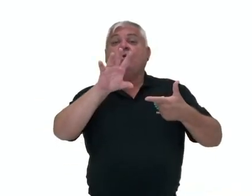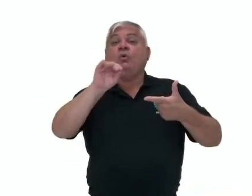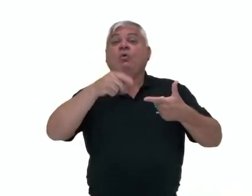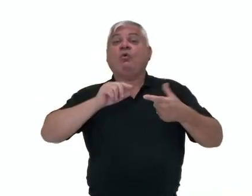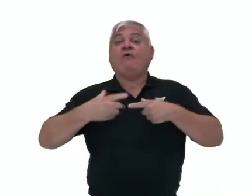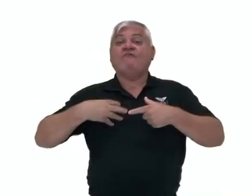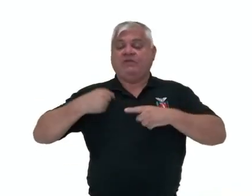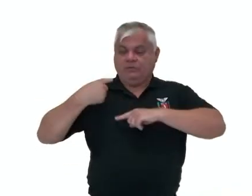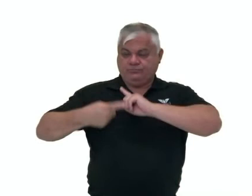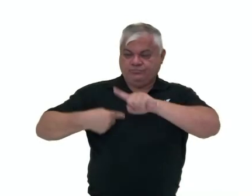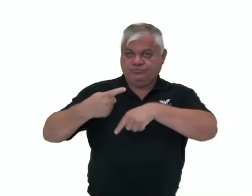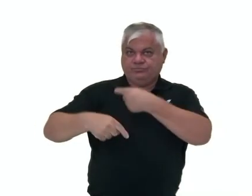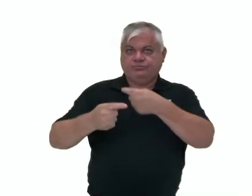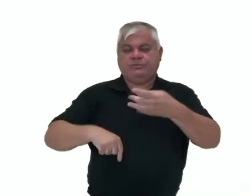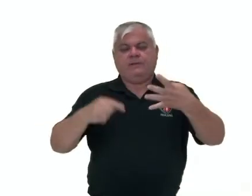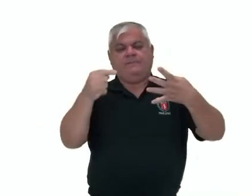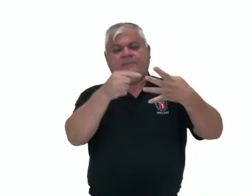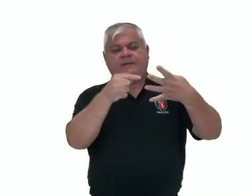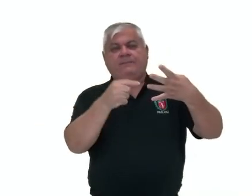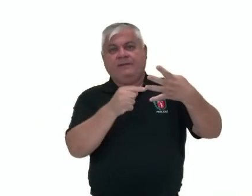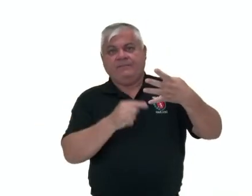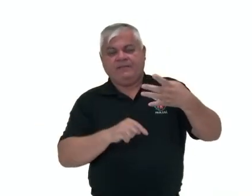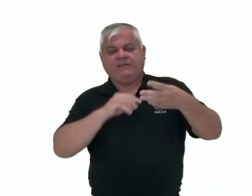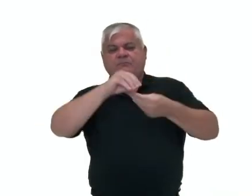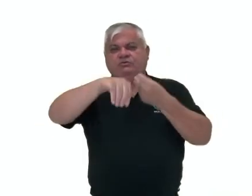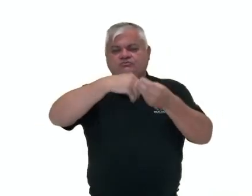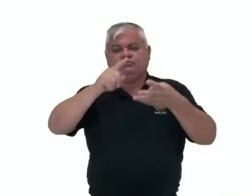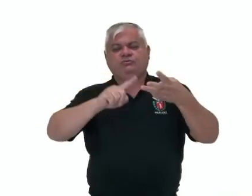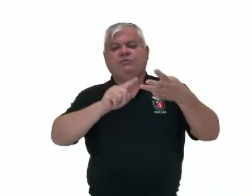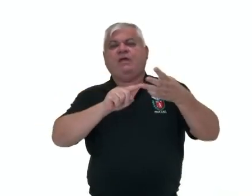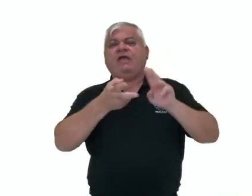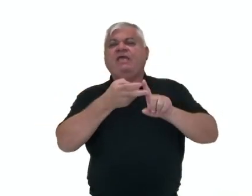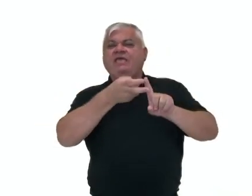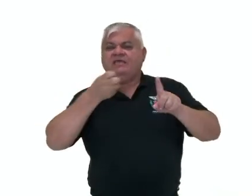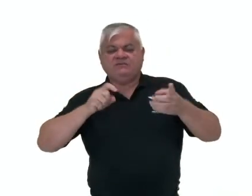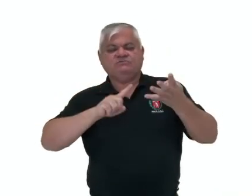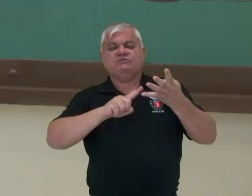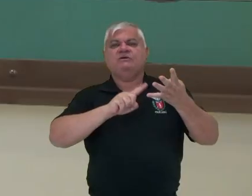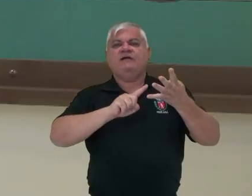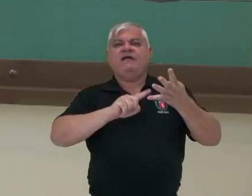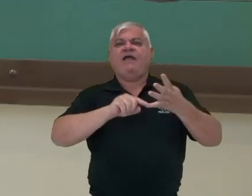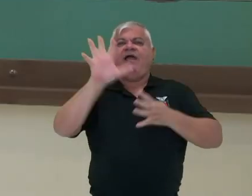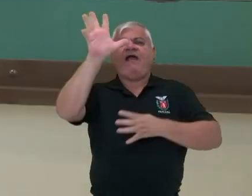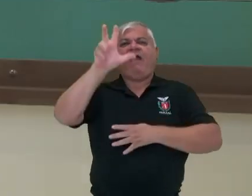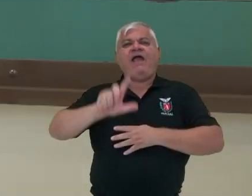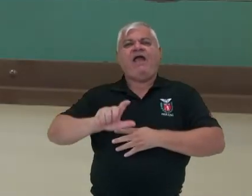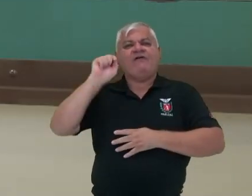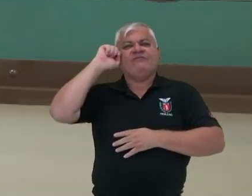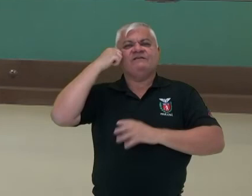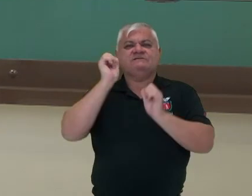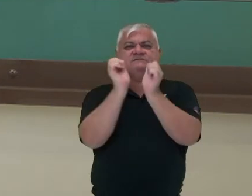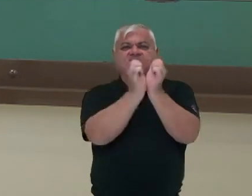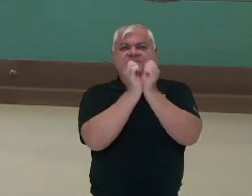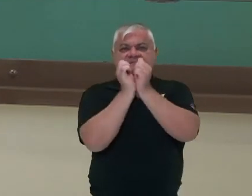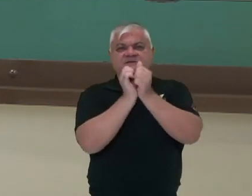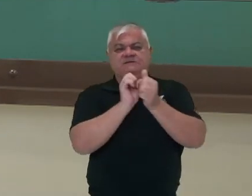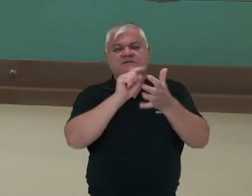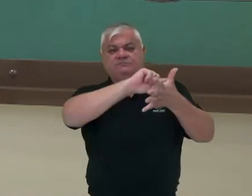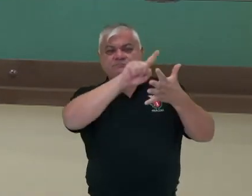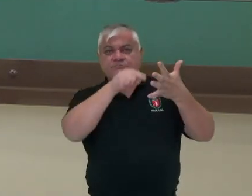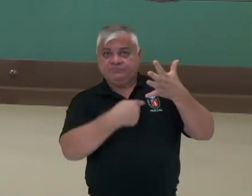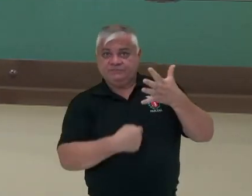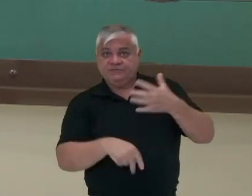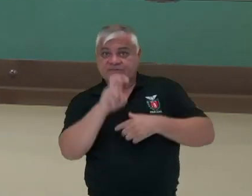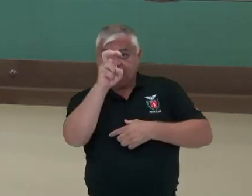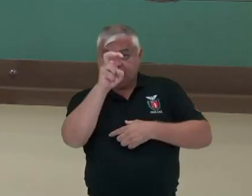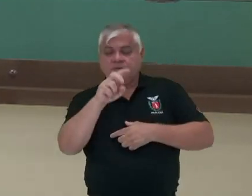e abaixo então desses dois grupos vinham os mestiços, os indígenas e os africanos escravizados, e que eram usados para mão